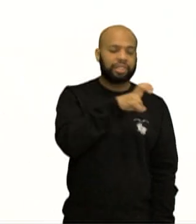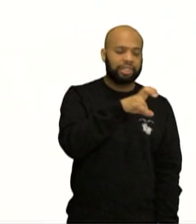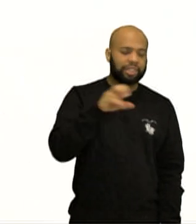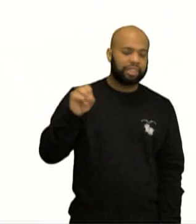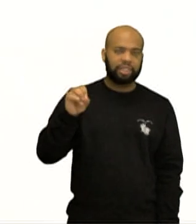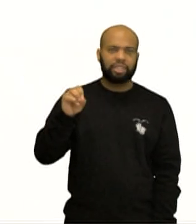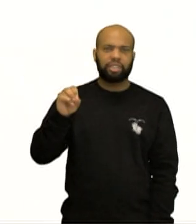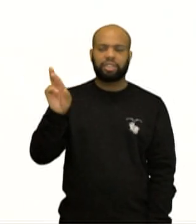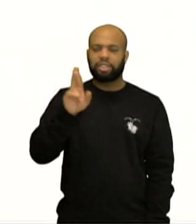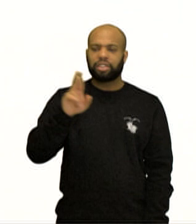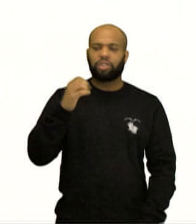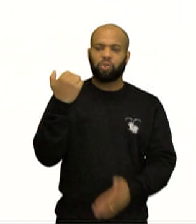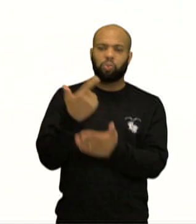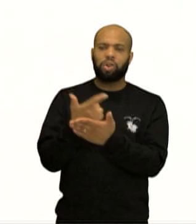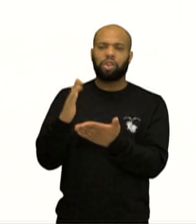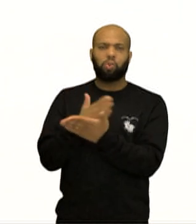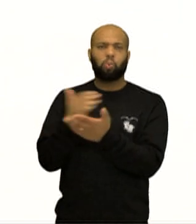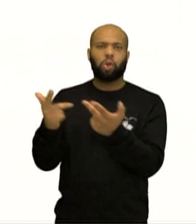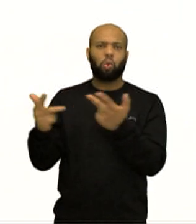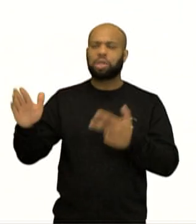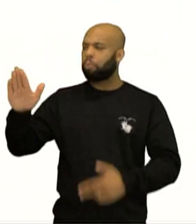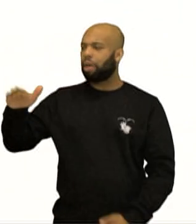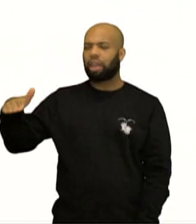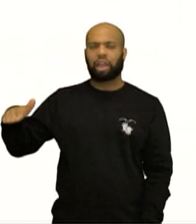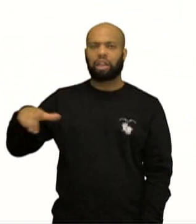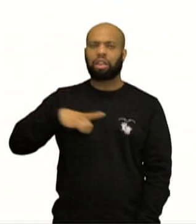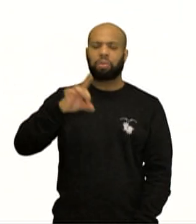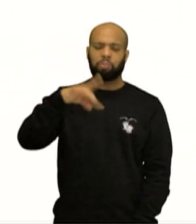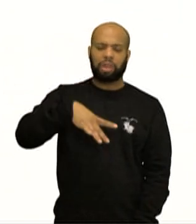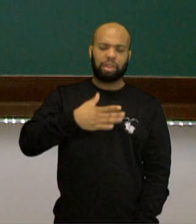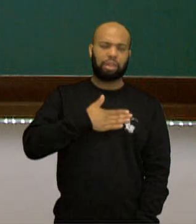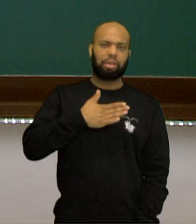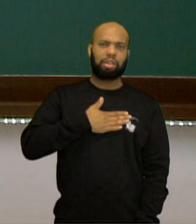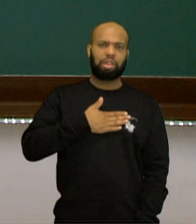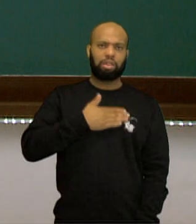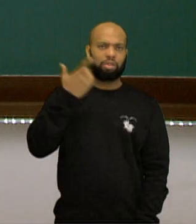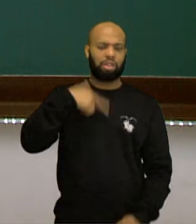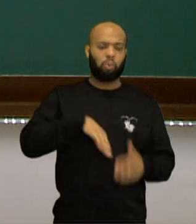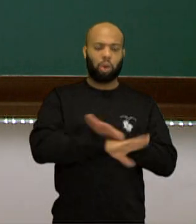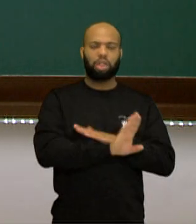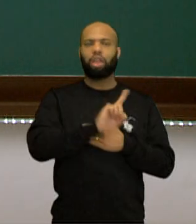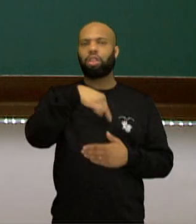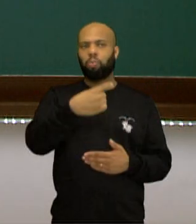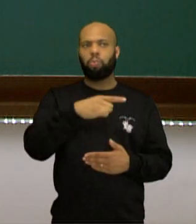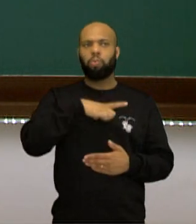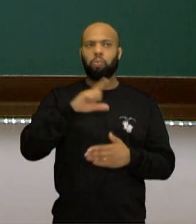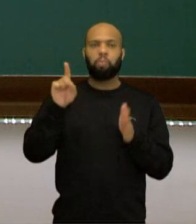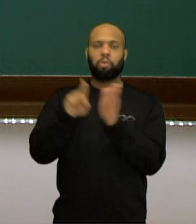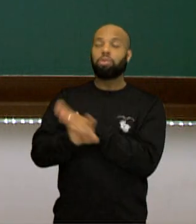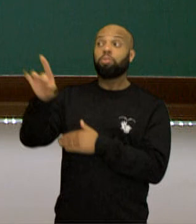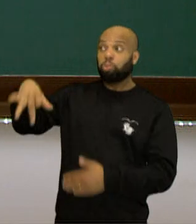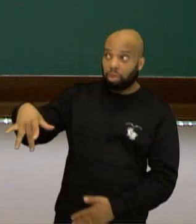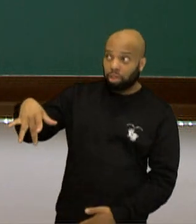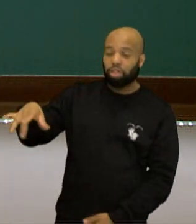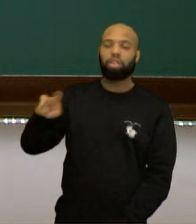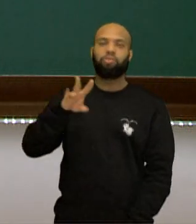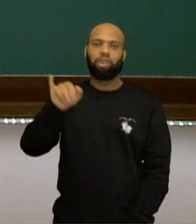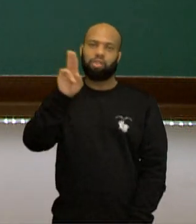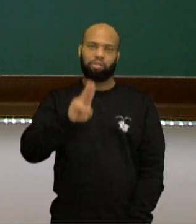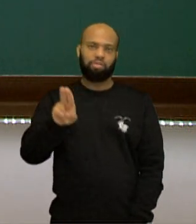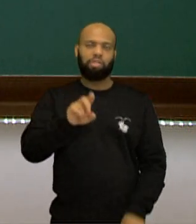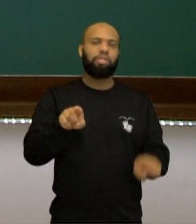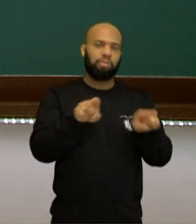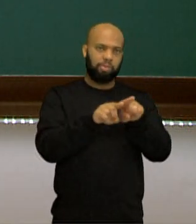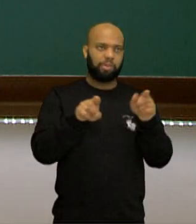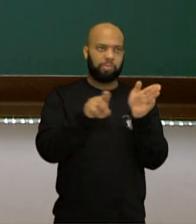vou comprar algo que custa menos que isso, quanto vai sobrar para mim de dinheiro? Tem a pergunta quanto sobra? Já sei que eu vou ter que usar a subtração